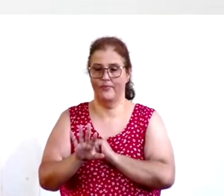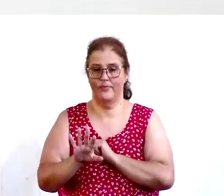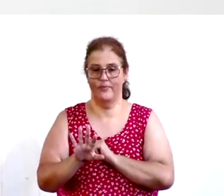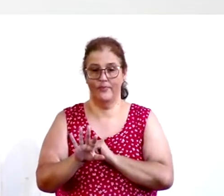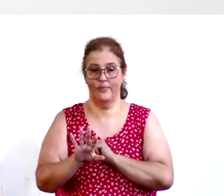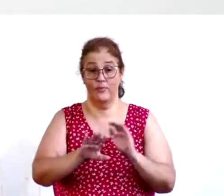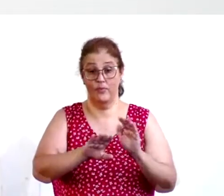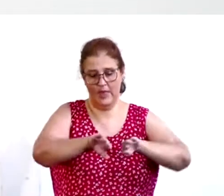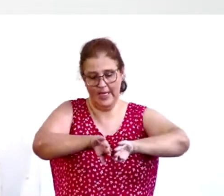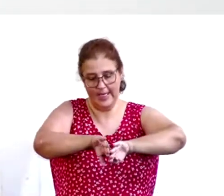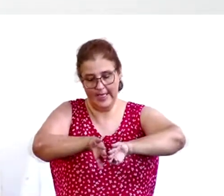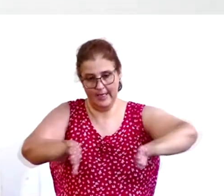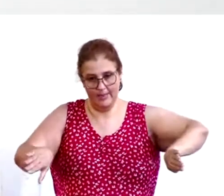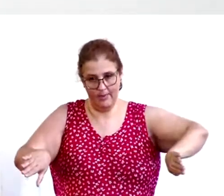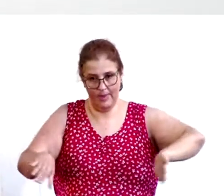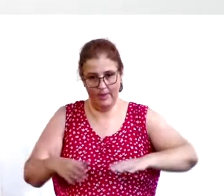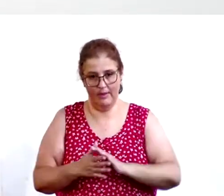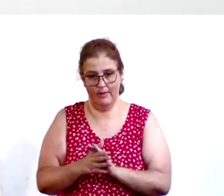é separados,